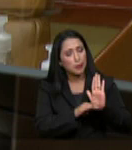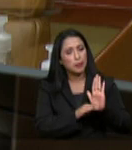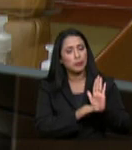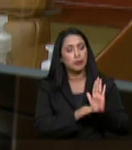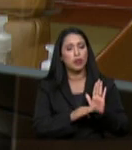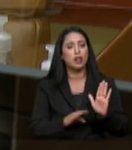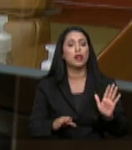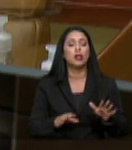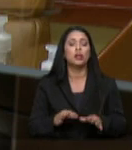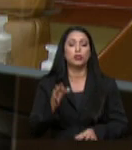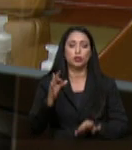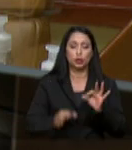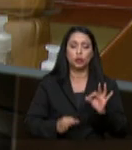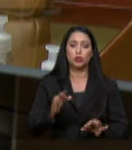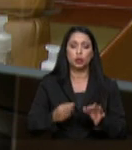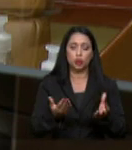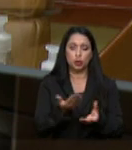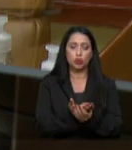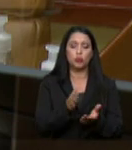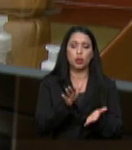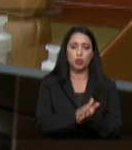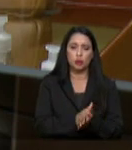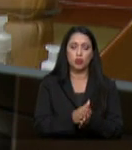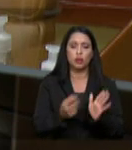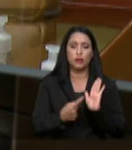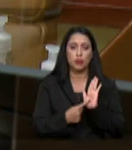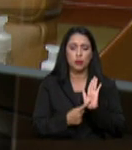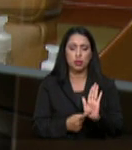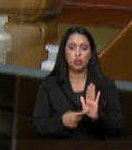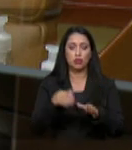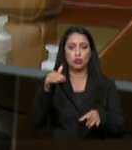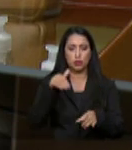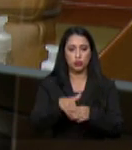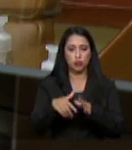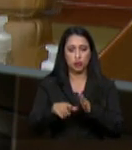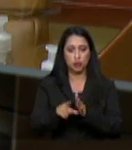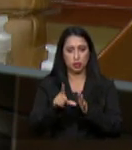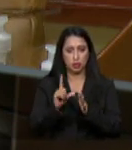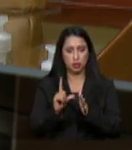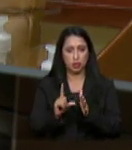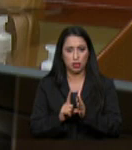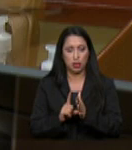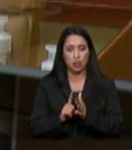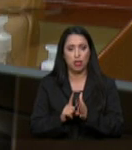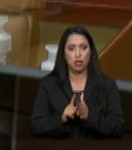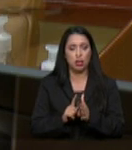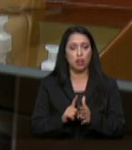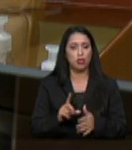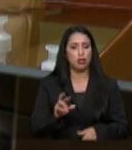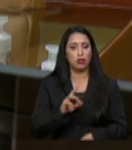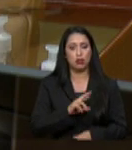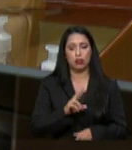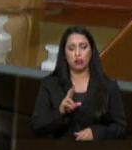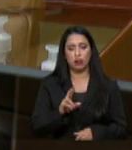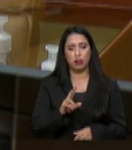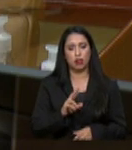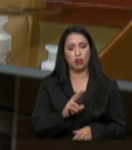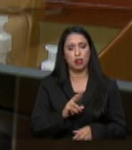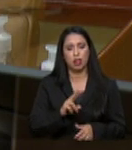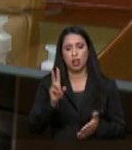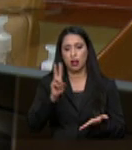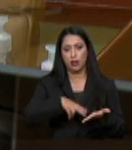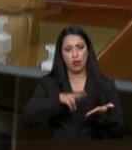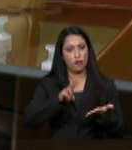quadro jurídico processual também já foi devidamente disposto nos votos que me precederam não farei absolutamente